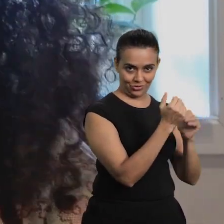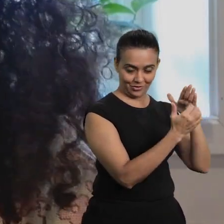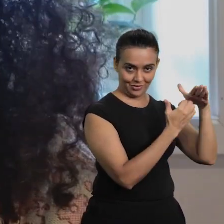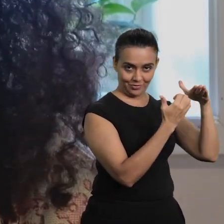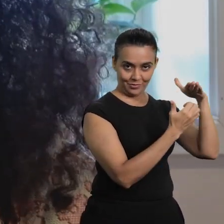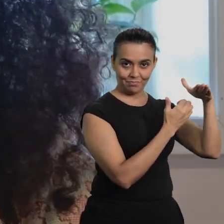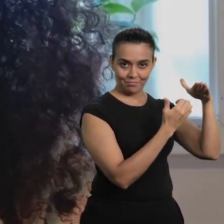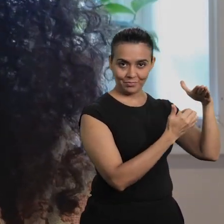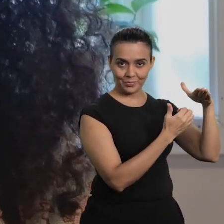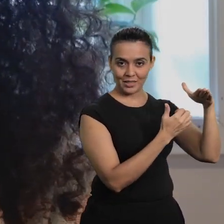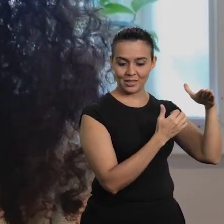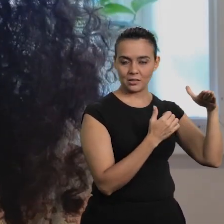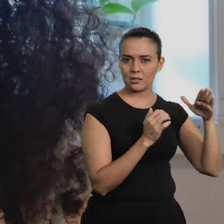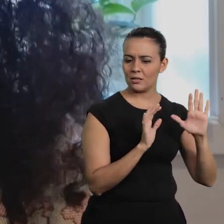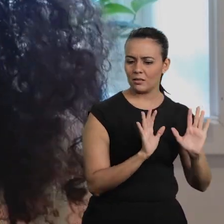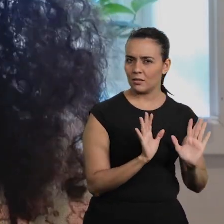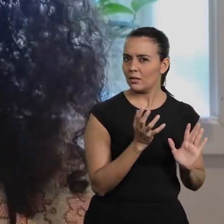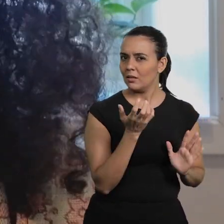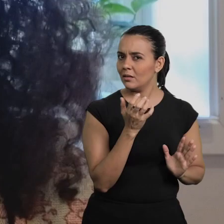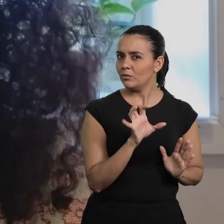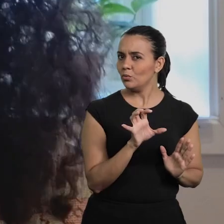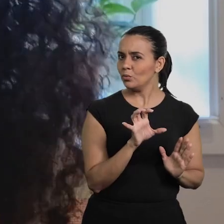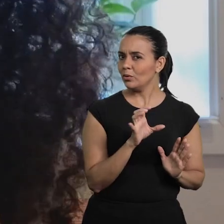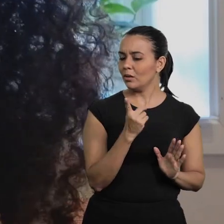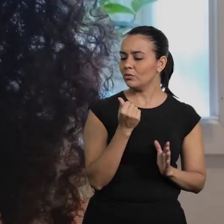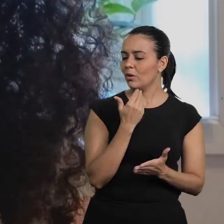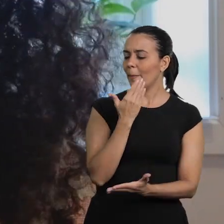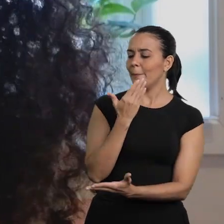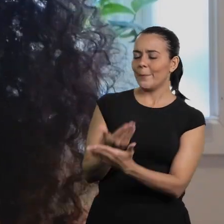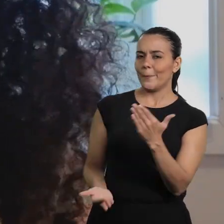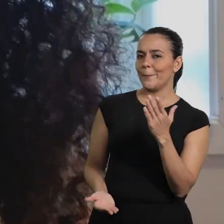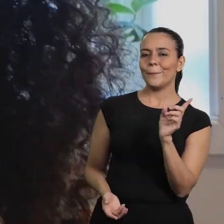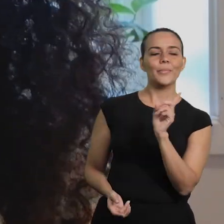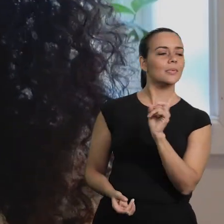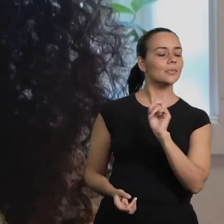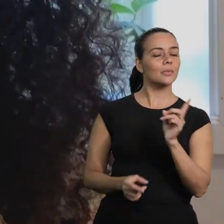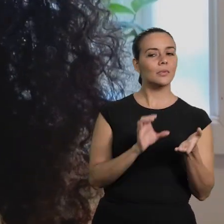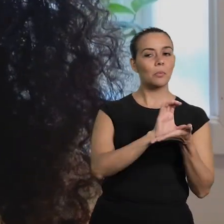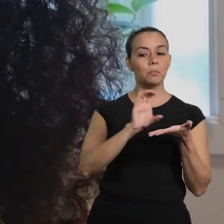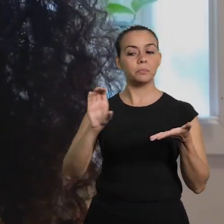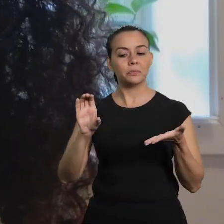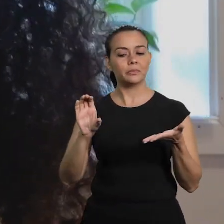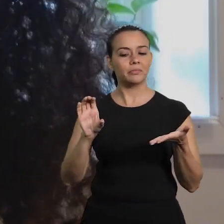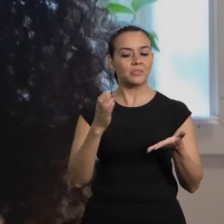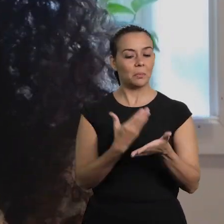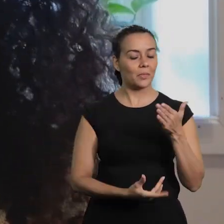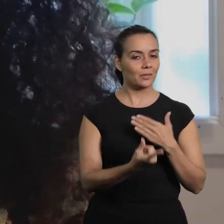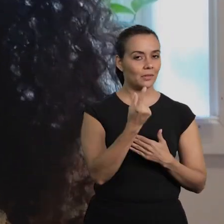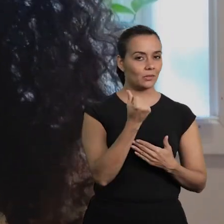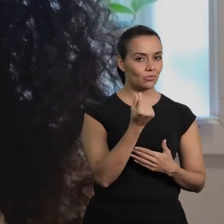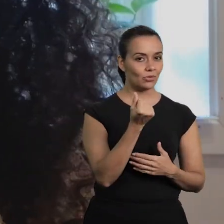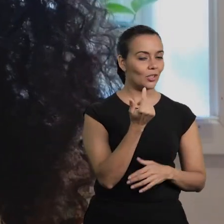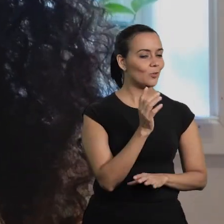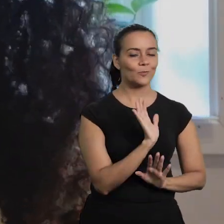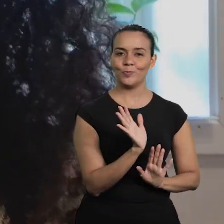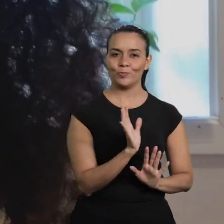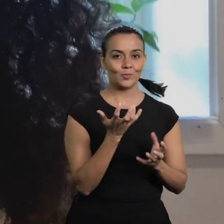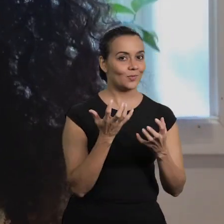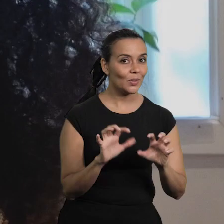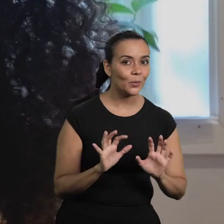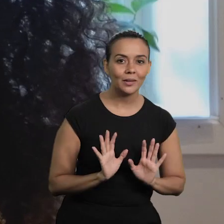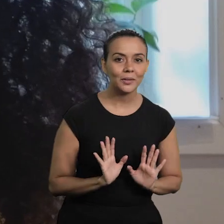proprietários desses ativos não estão dispostos a perder nem sequer um centésimo